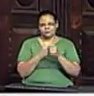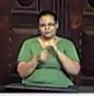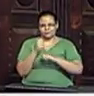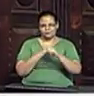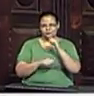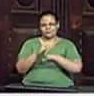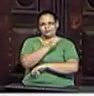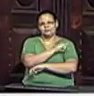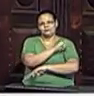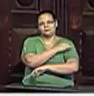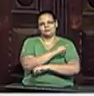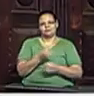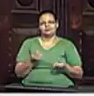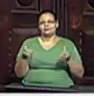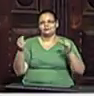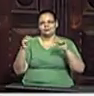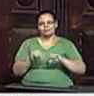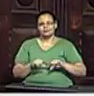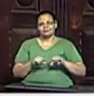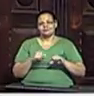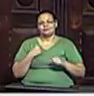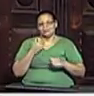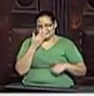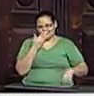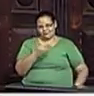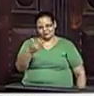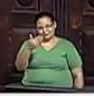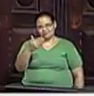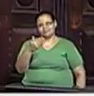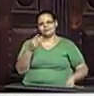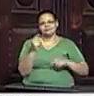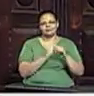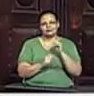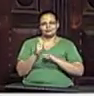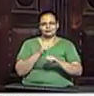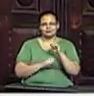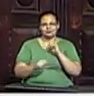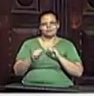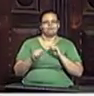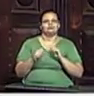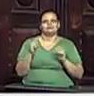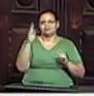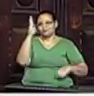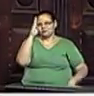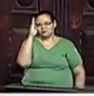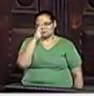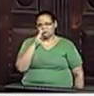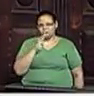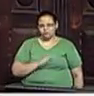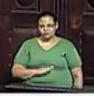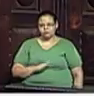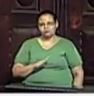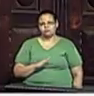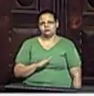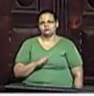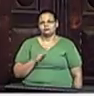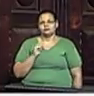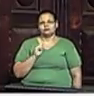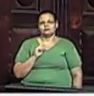Janeiro frente à economia nacional. O Brasil está enfrentando a maior recessão da sua